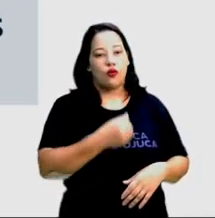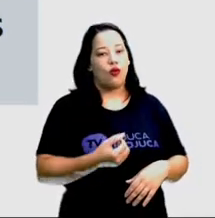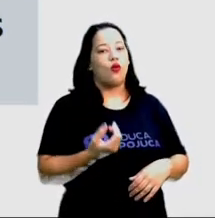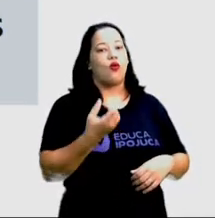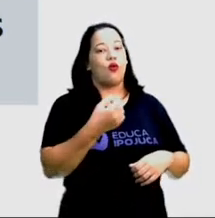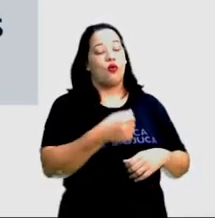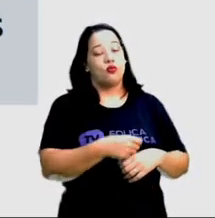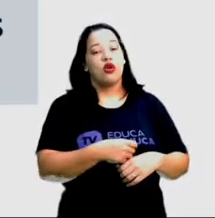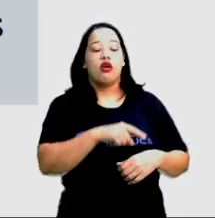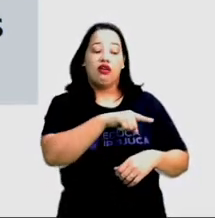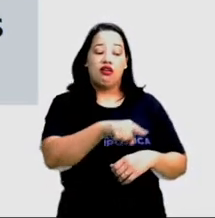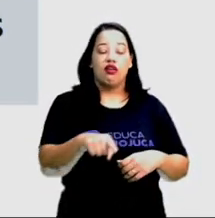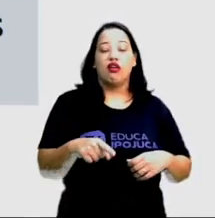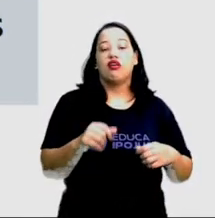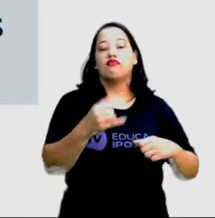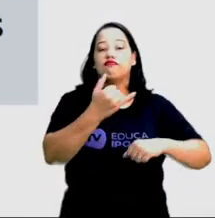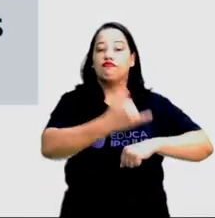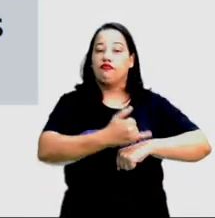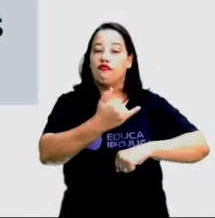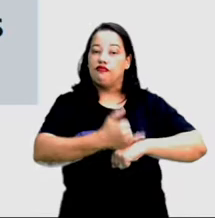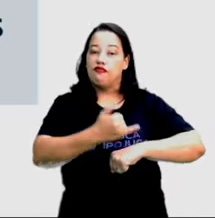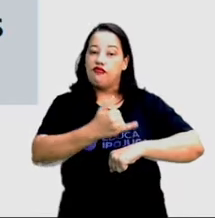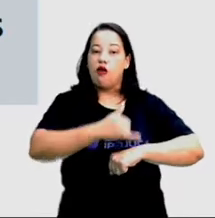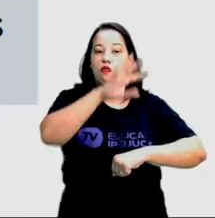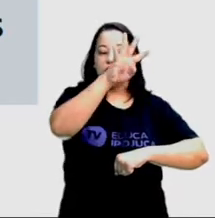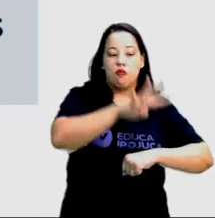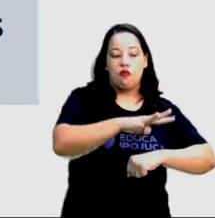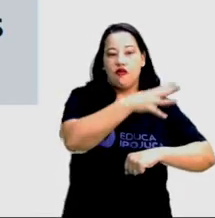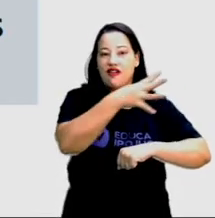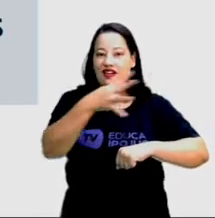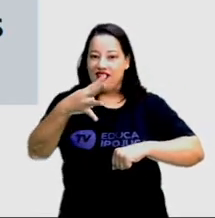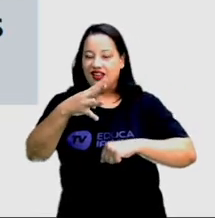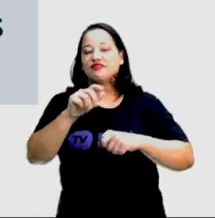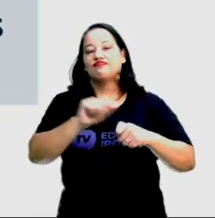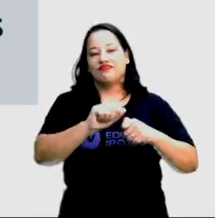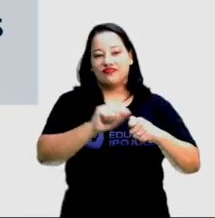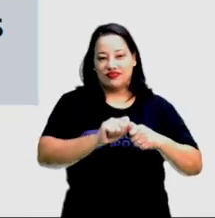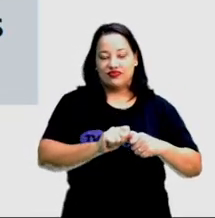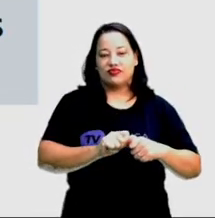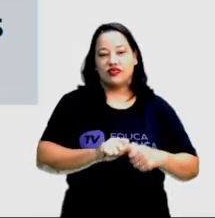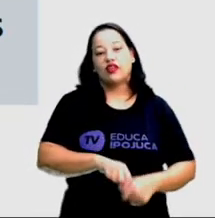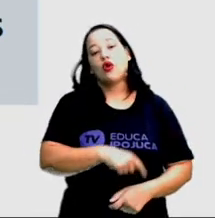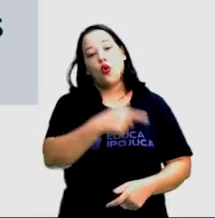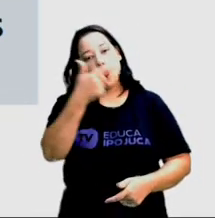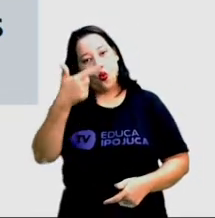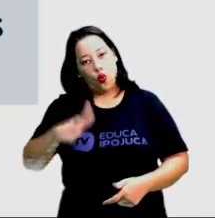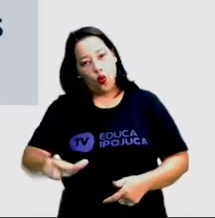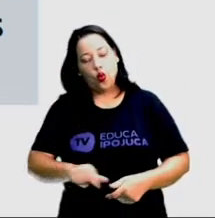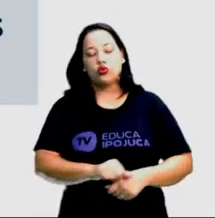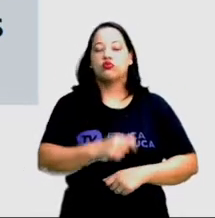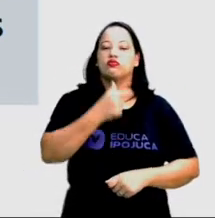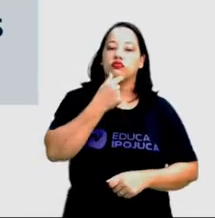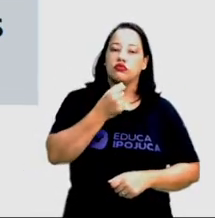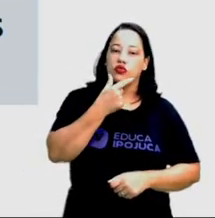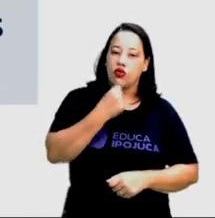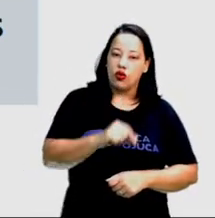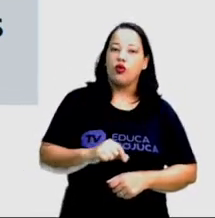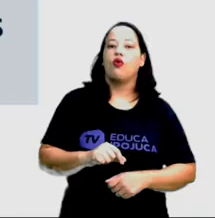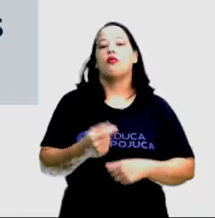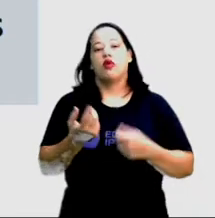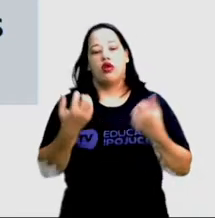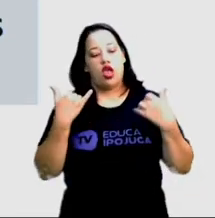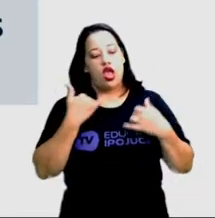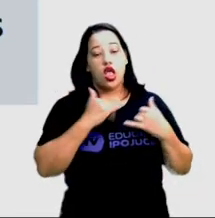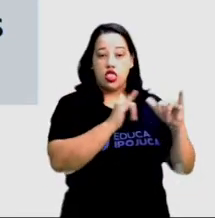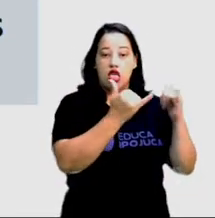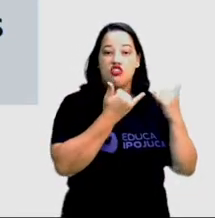coloca as partes de ferro. E o eletricista também tem uma função muito importante,